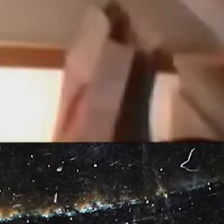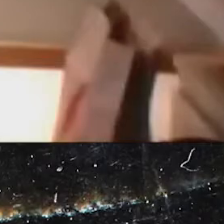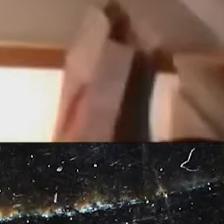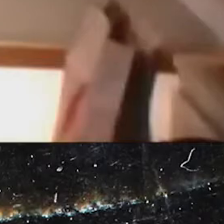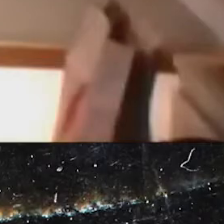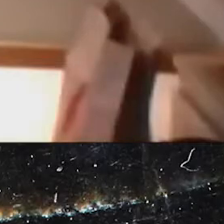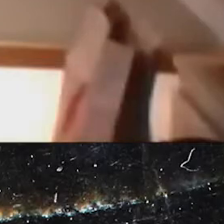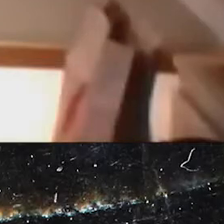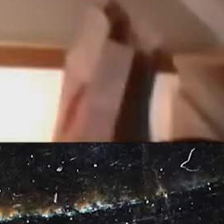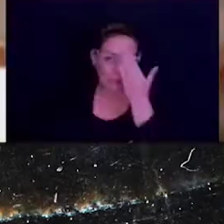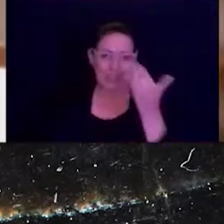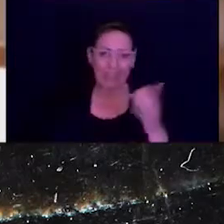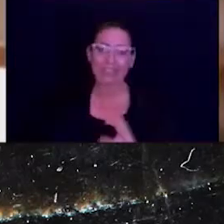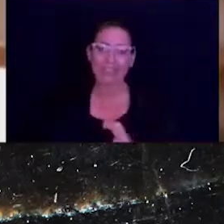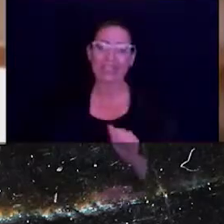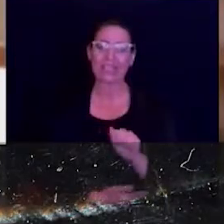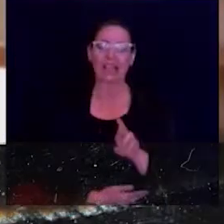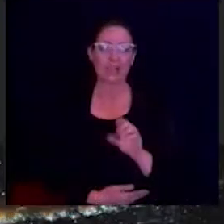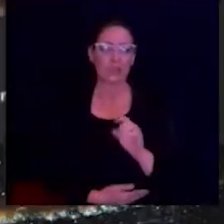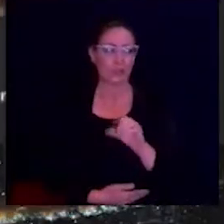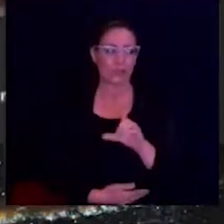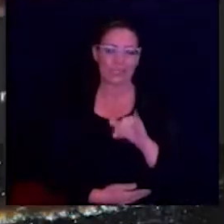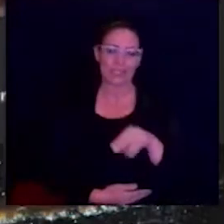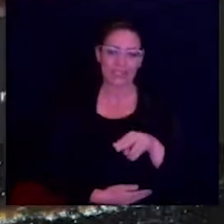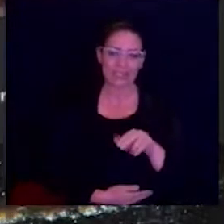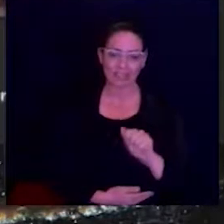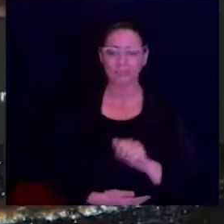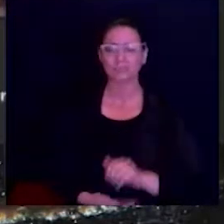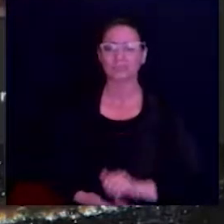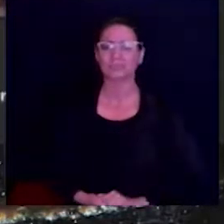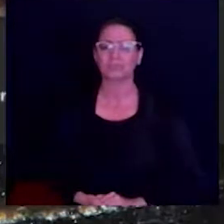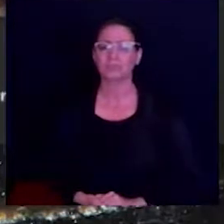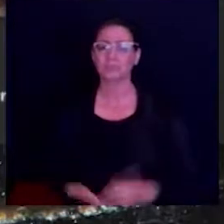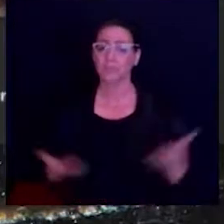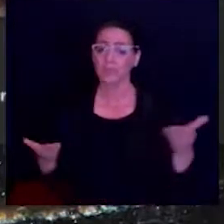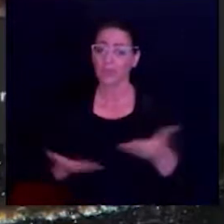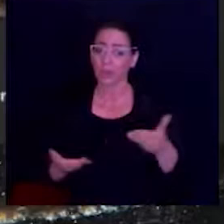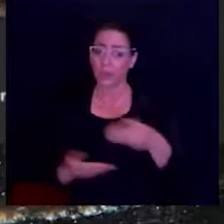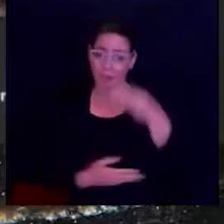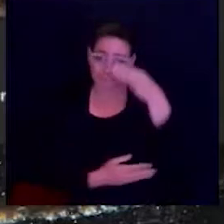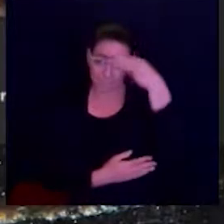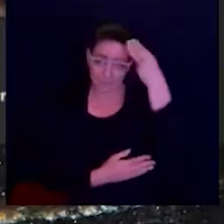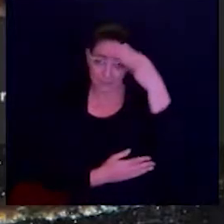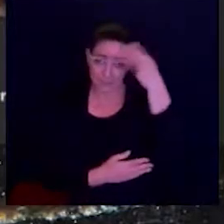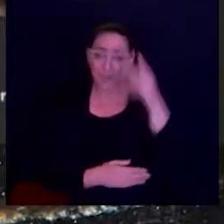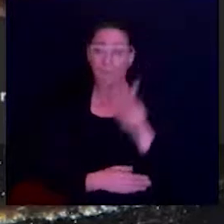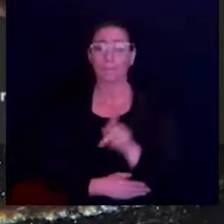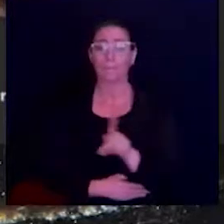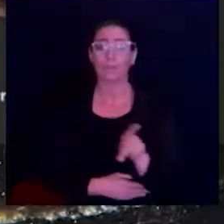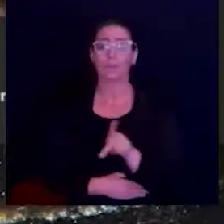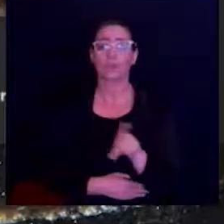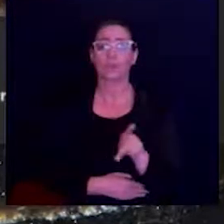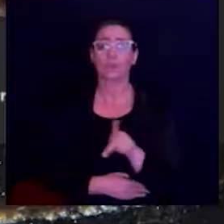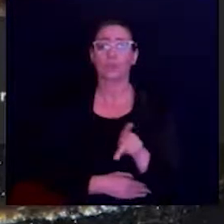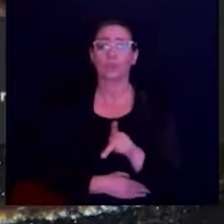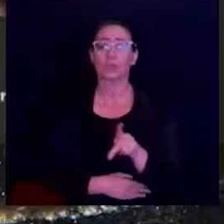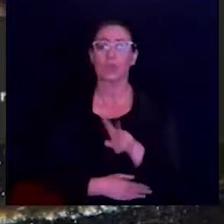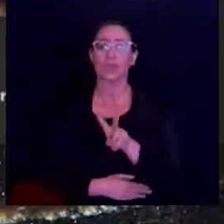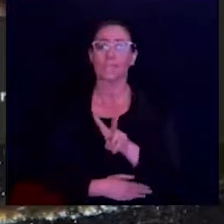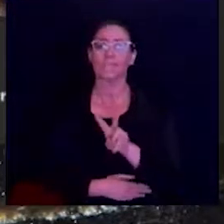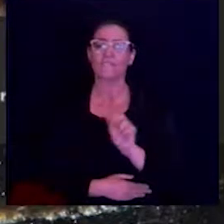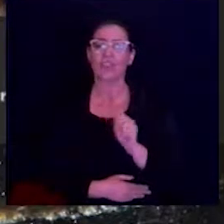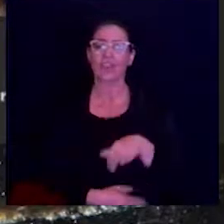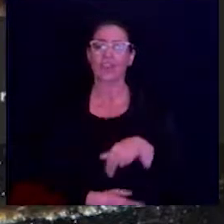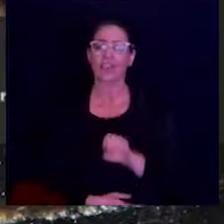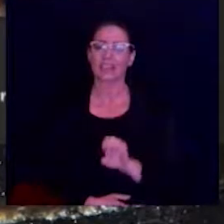acontecerem. Obrigado, Caroline. Convidamos a paraninfa do curso de Arquitetura e Urbanismo, professora Vanessa Baldin Galardo,